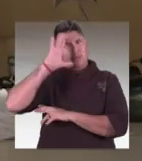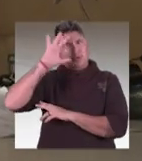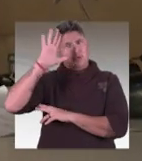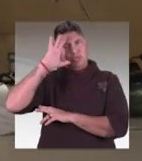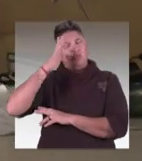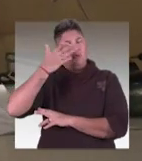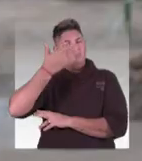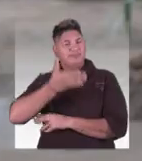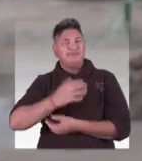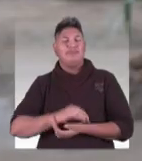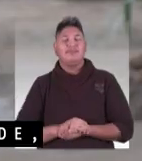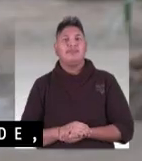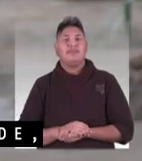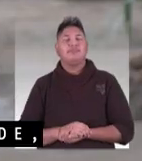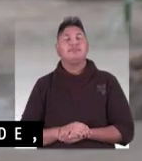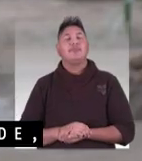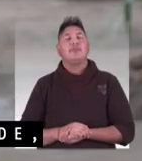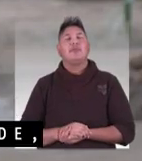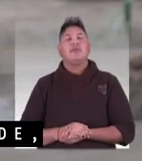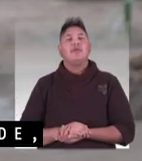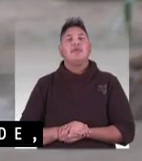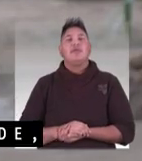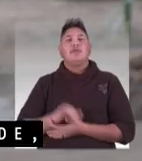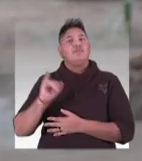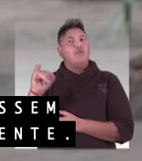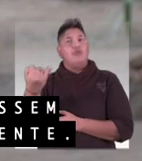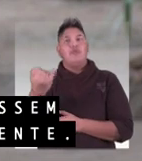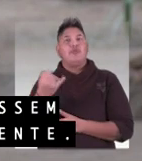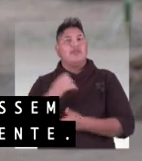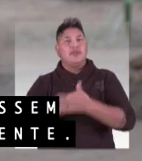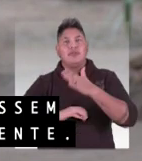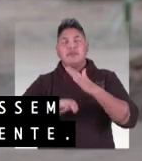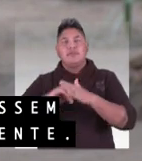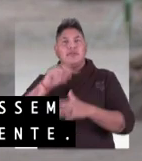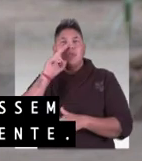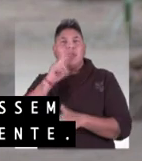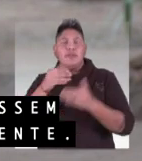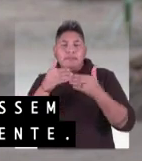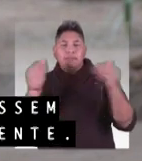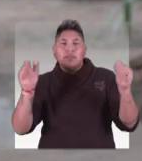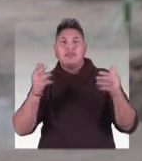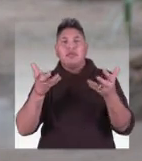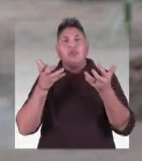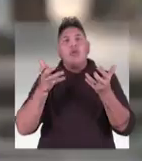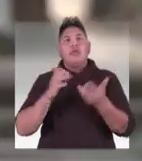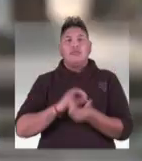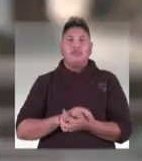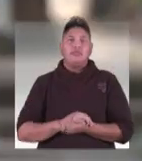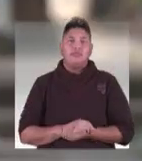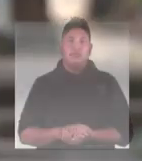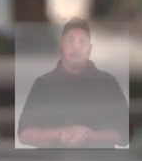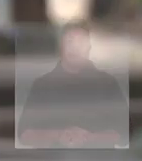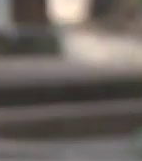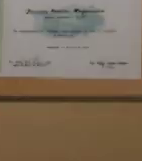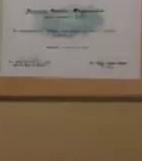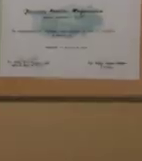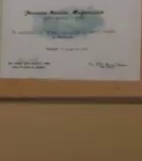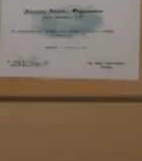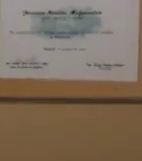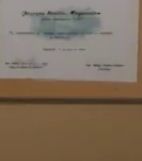sonho. Há uma oportunidade, que as empresas abrissem essa oportunidade para a gente.